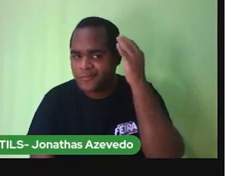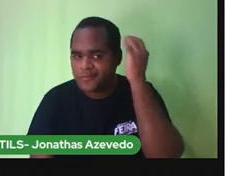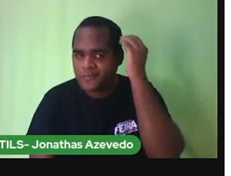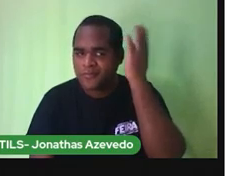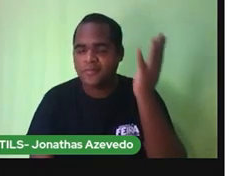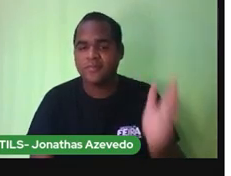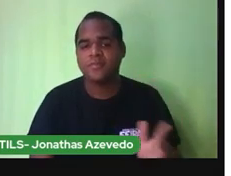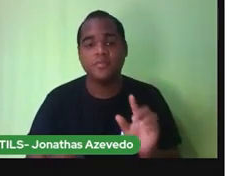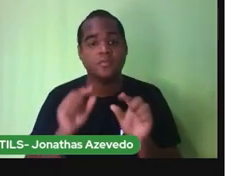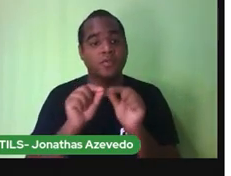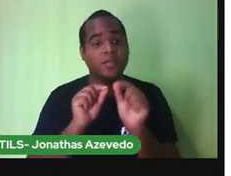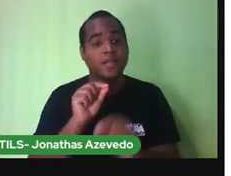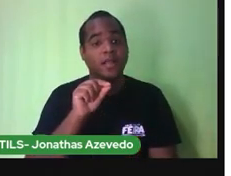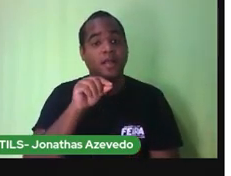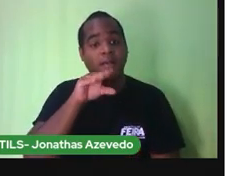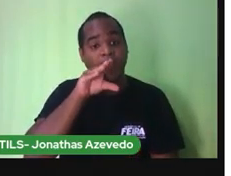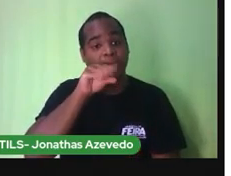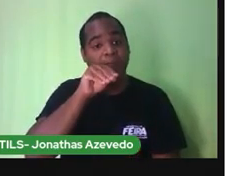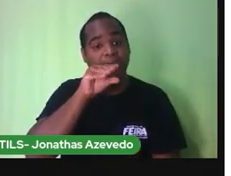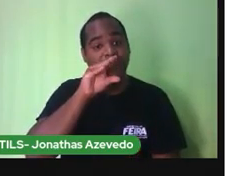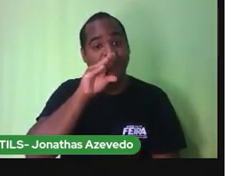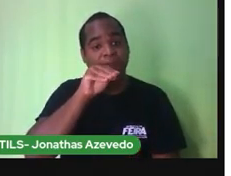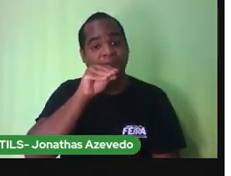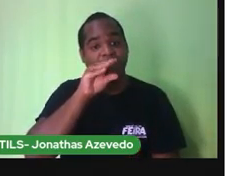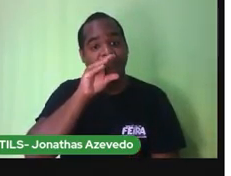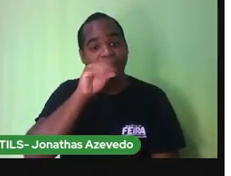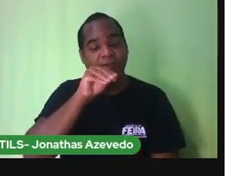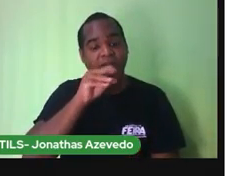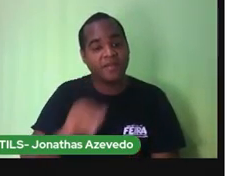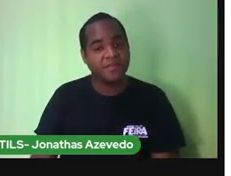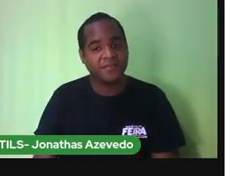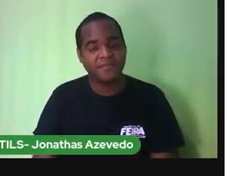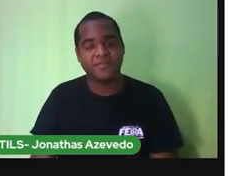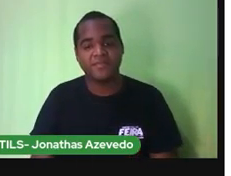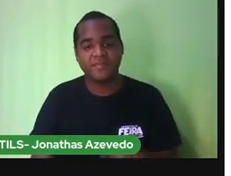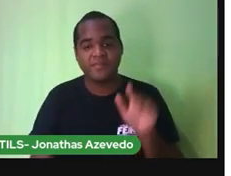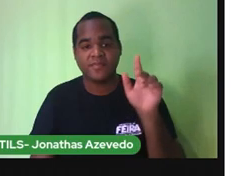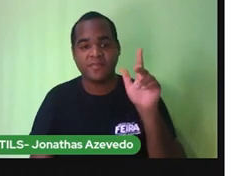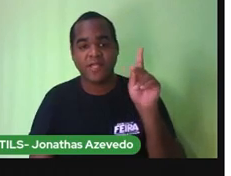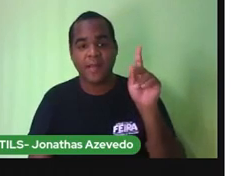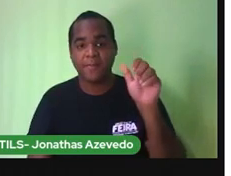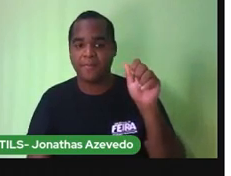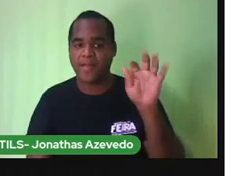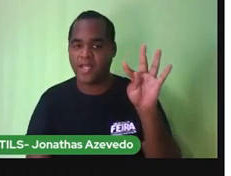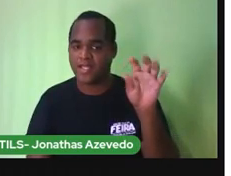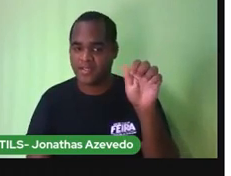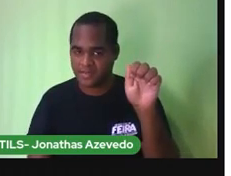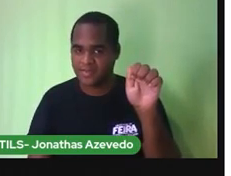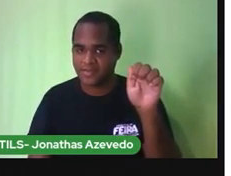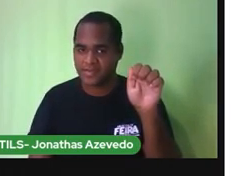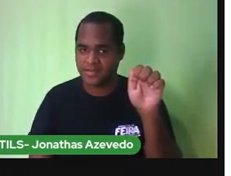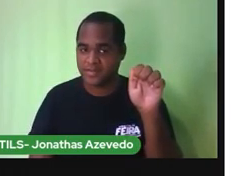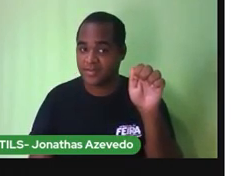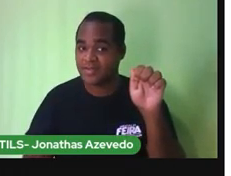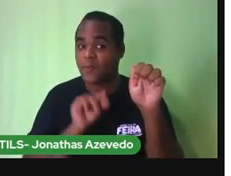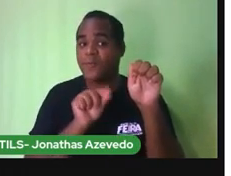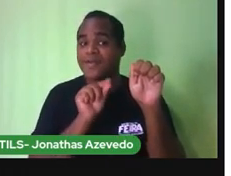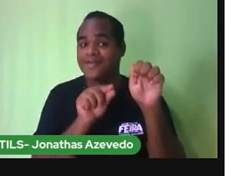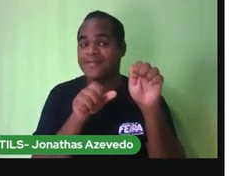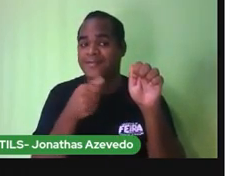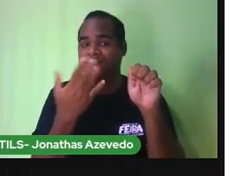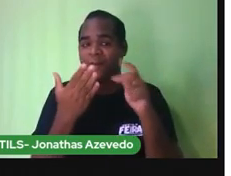ela na pata vamos ver como escreve Olha pata e como a gente separa